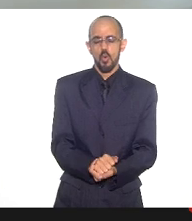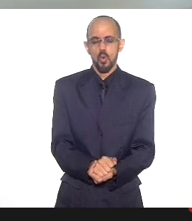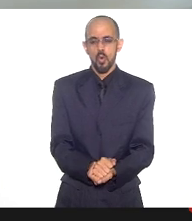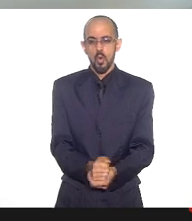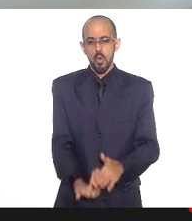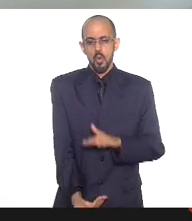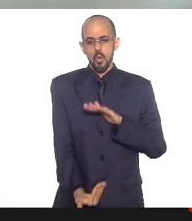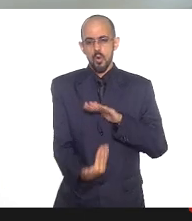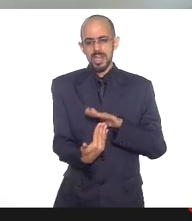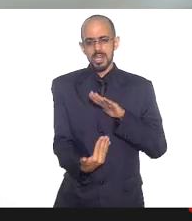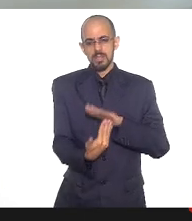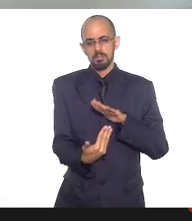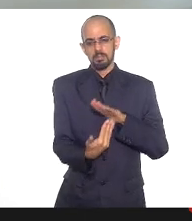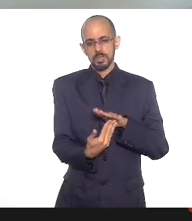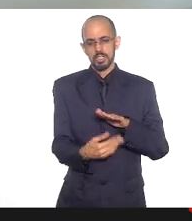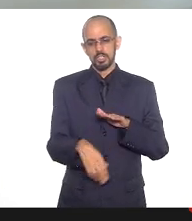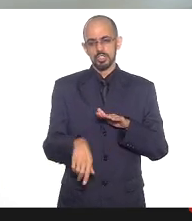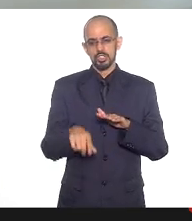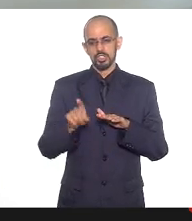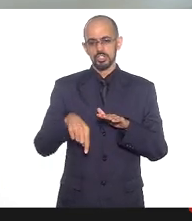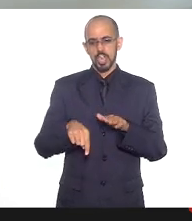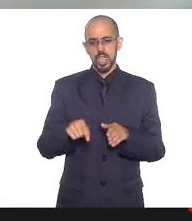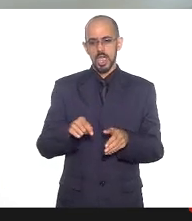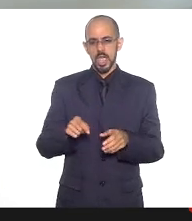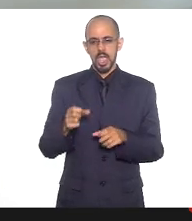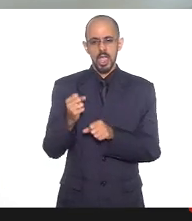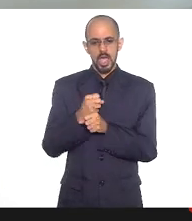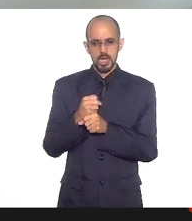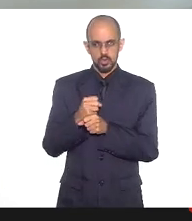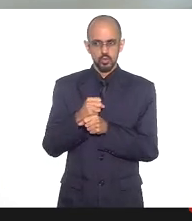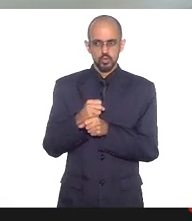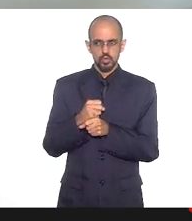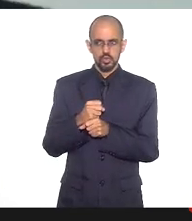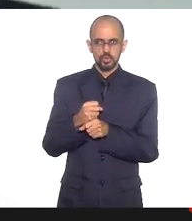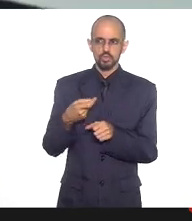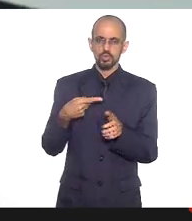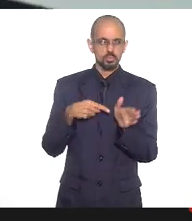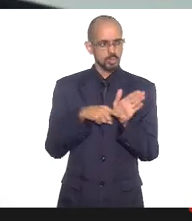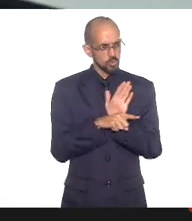O prazo máximo da concessão é 30 anos, senhor Mauro Gadelha? São